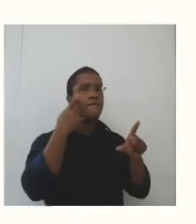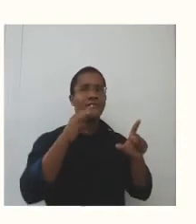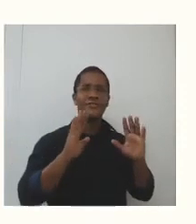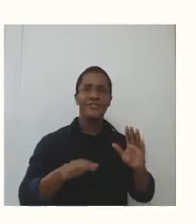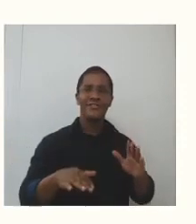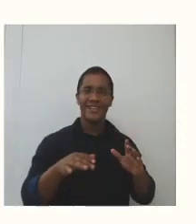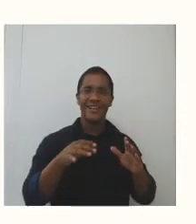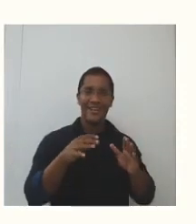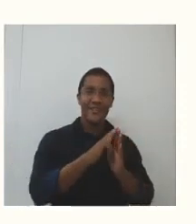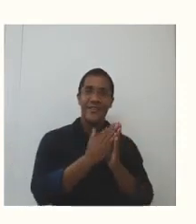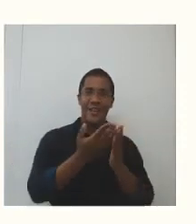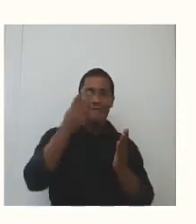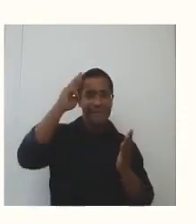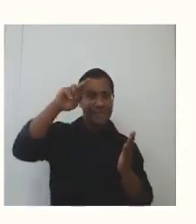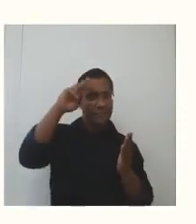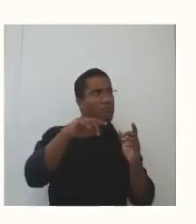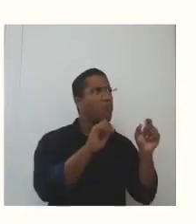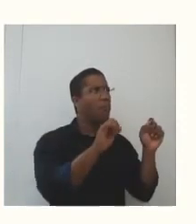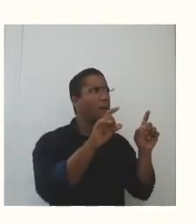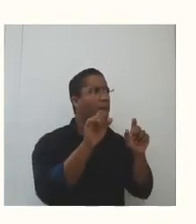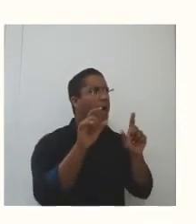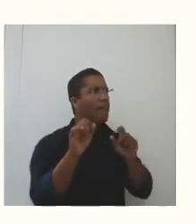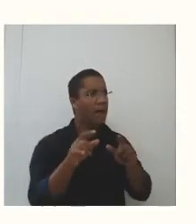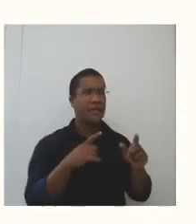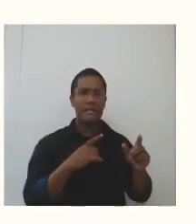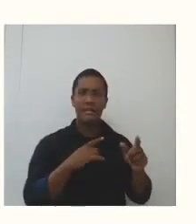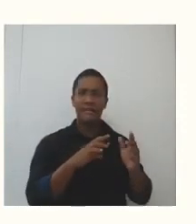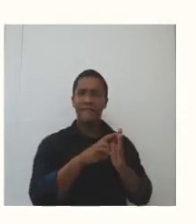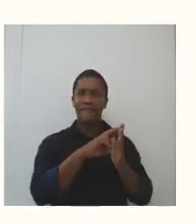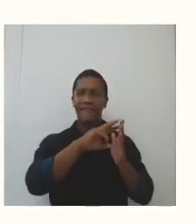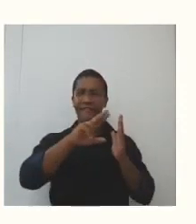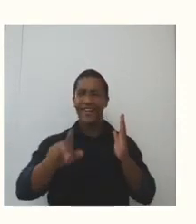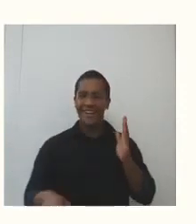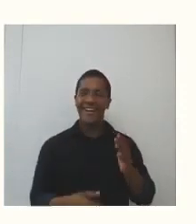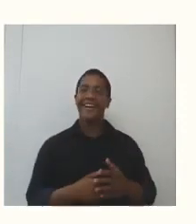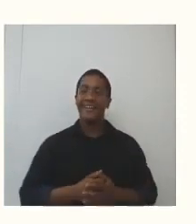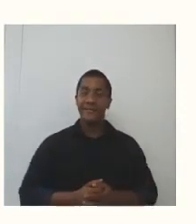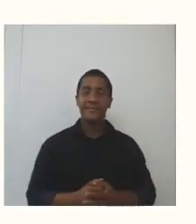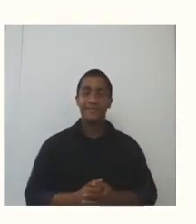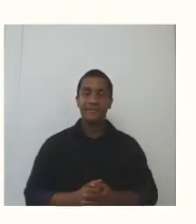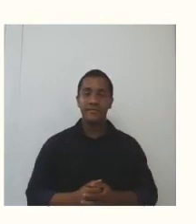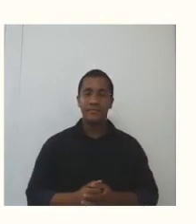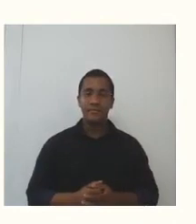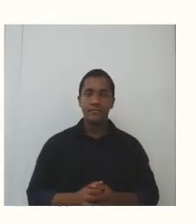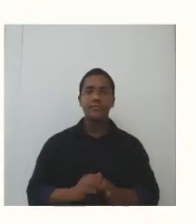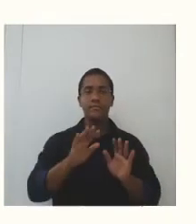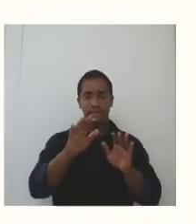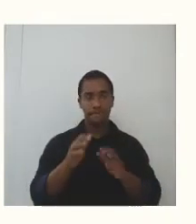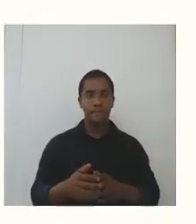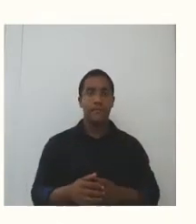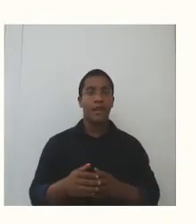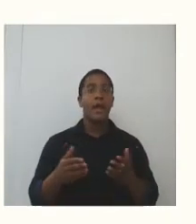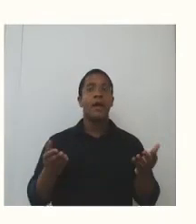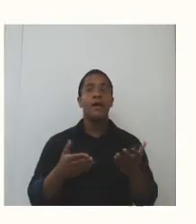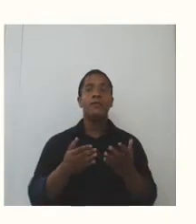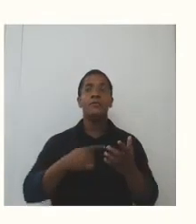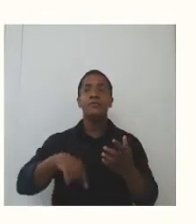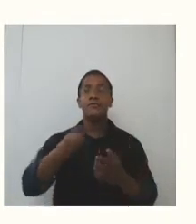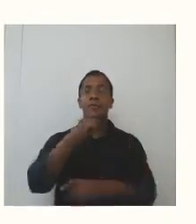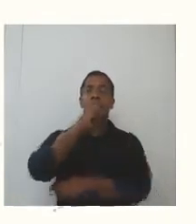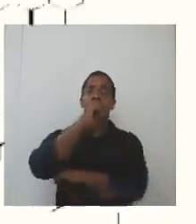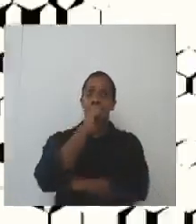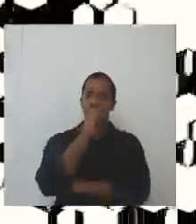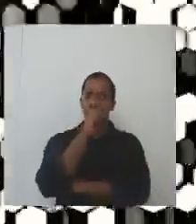história, né? Imagens das obras de Debré, tá certo? Agora vamos lá, pessoal. Nesse contexto, o que é que nós vamos